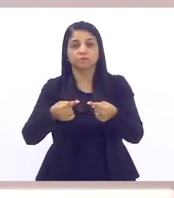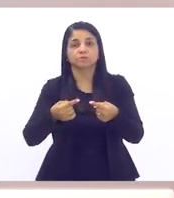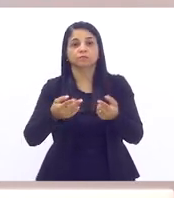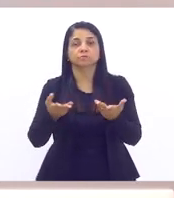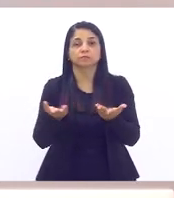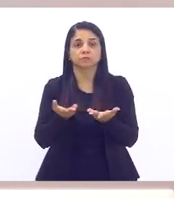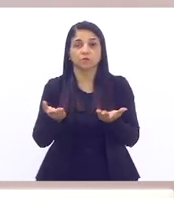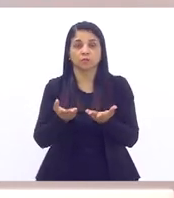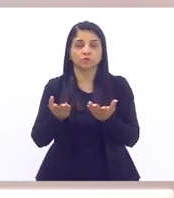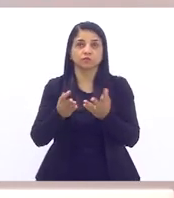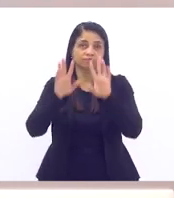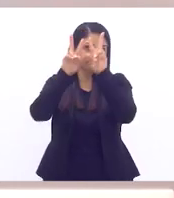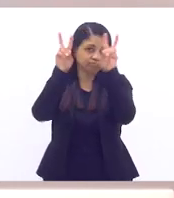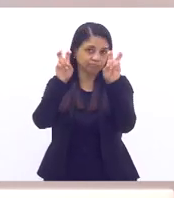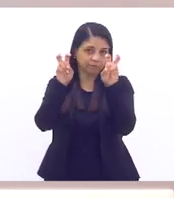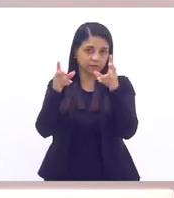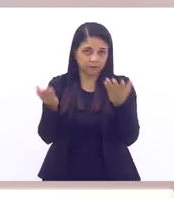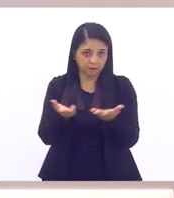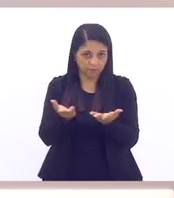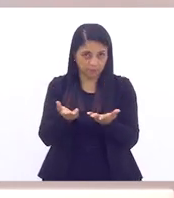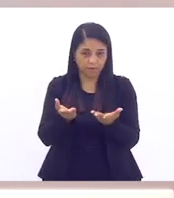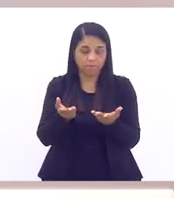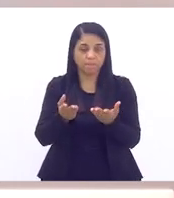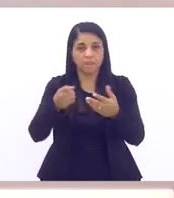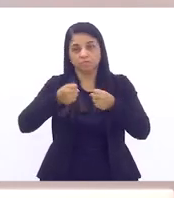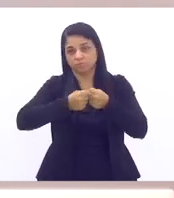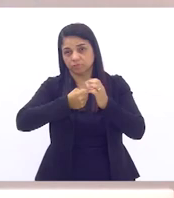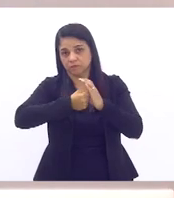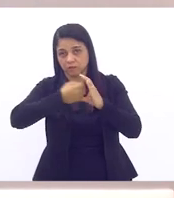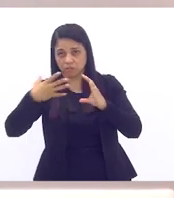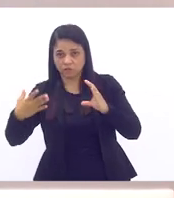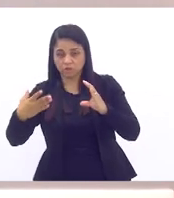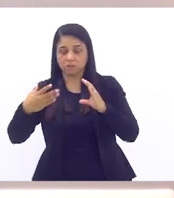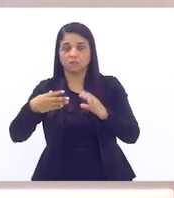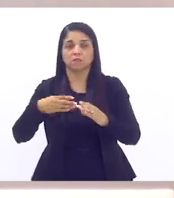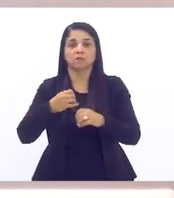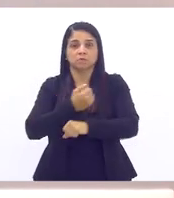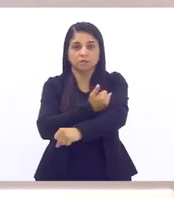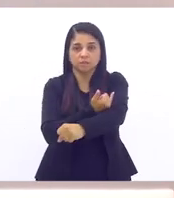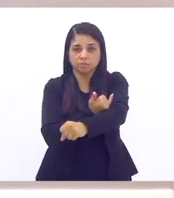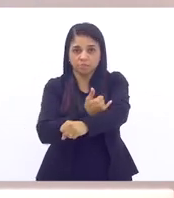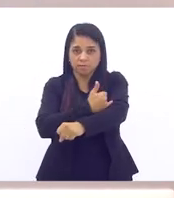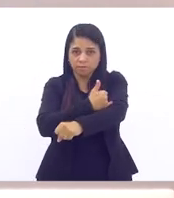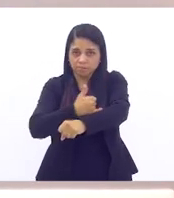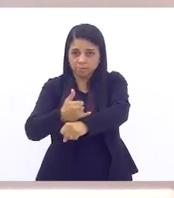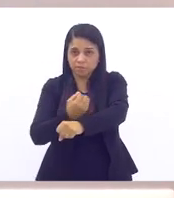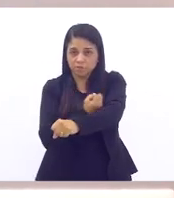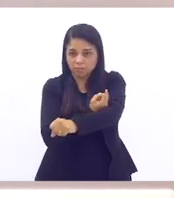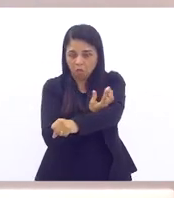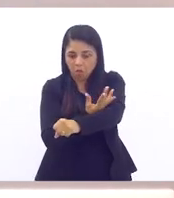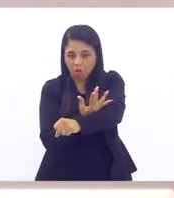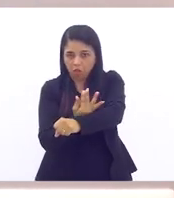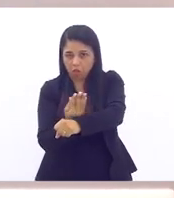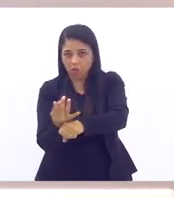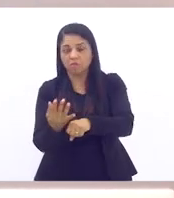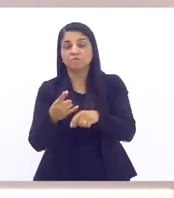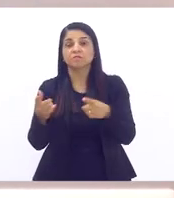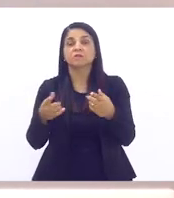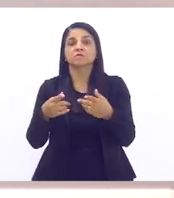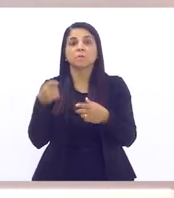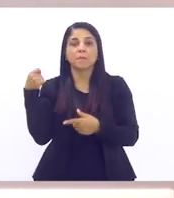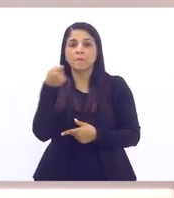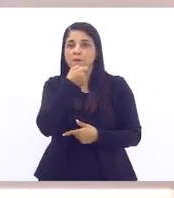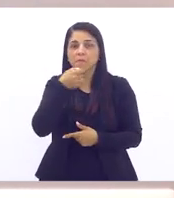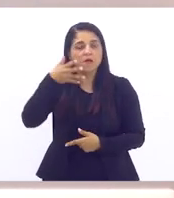ao tema específico das características da epidermólise bolhosa vou passar a palavra para a